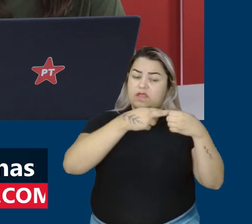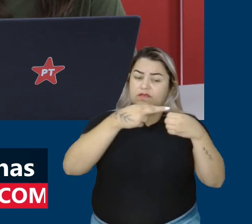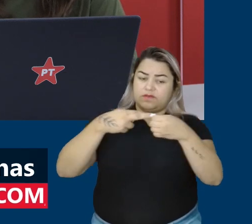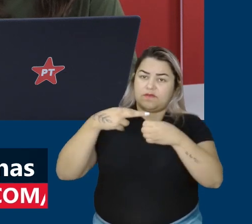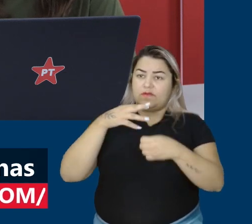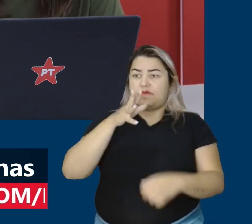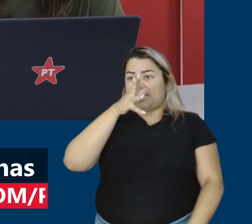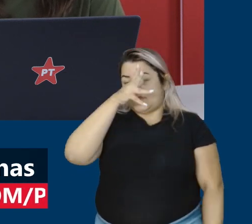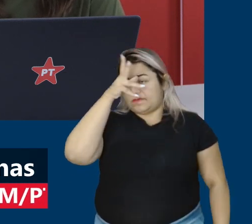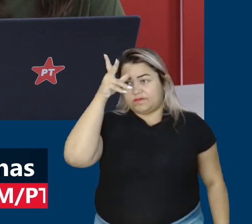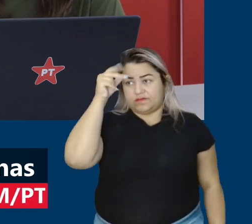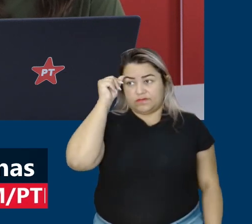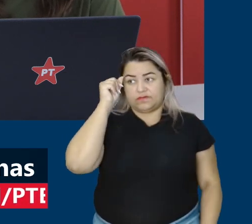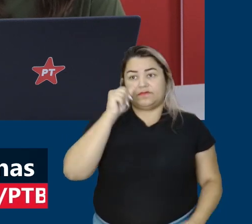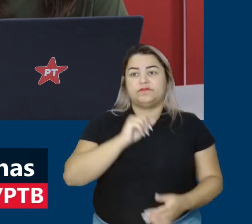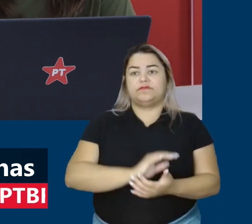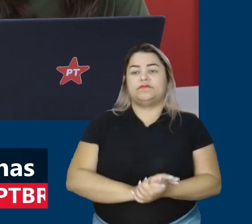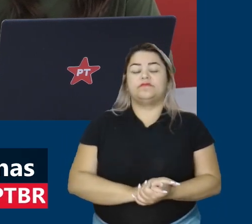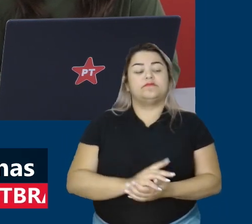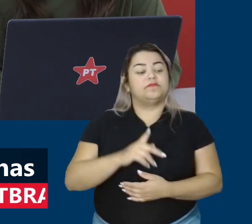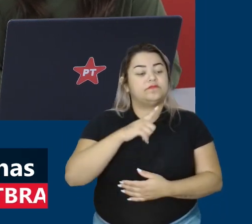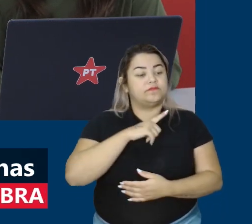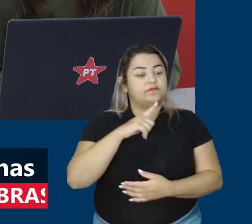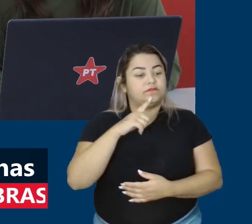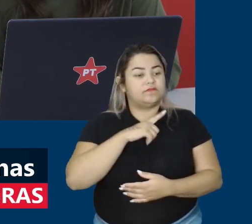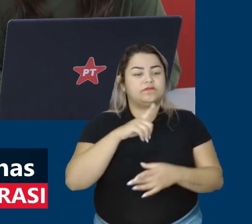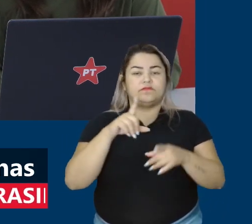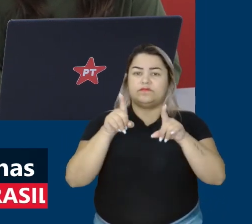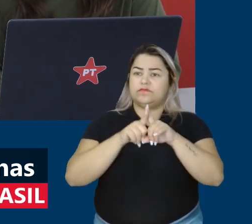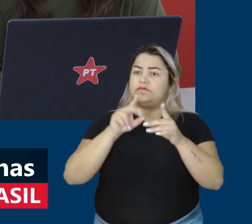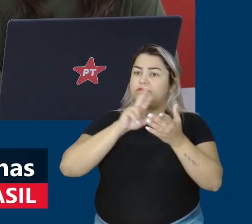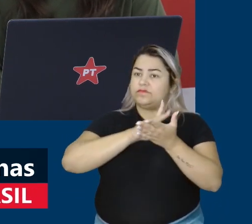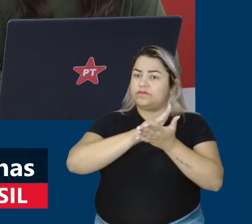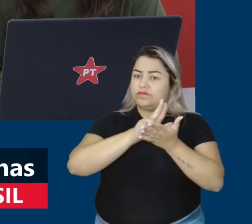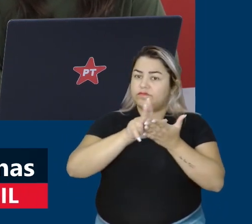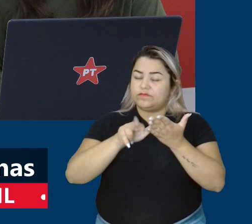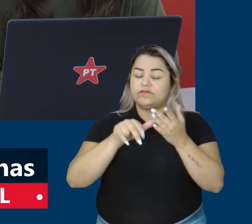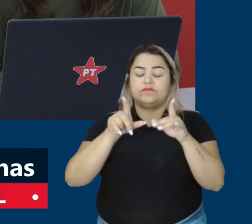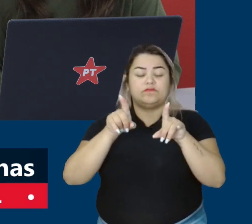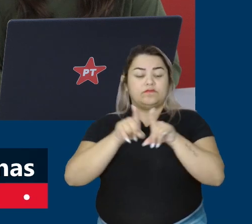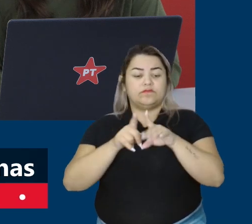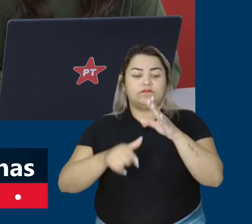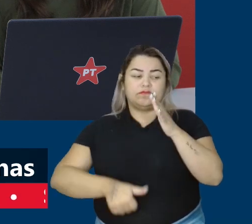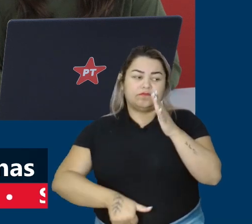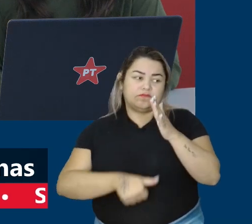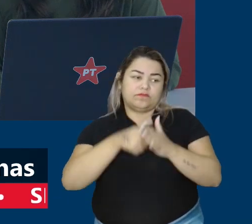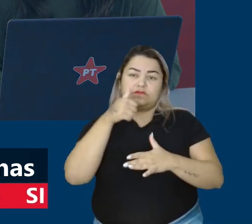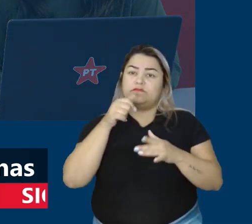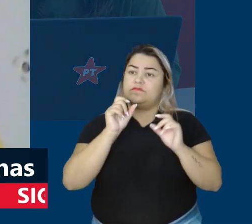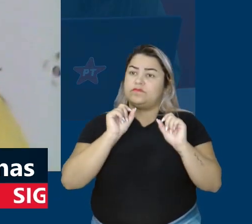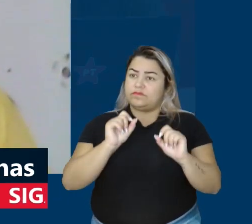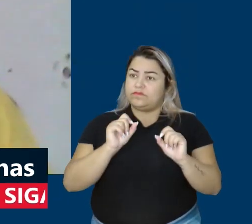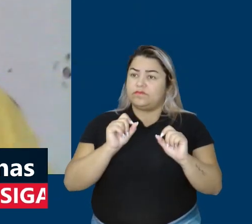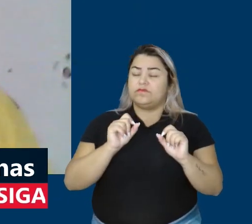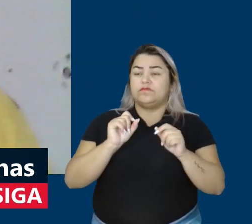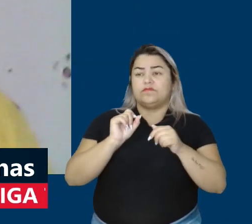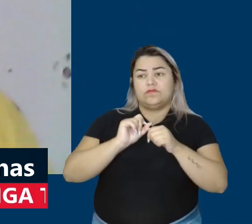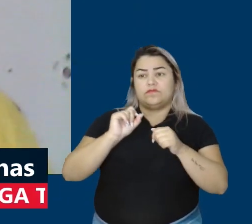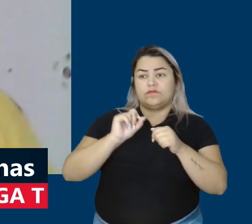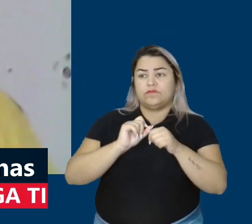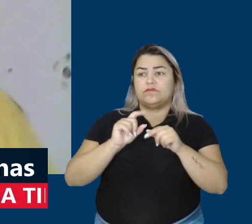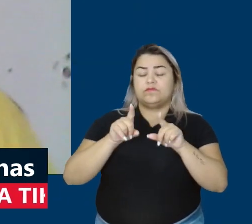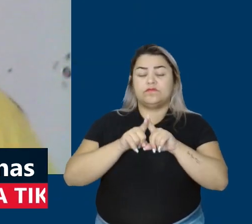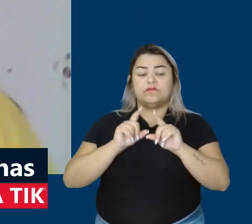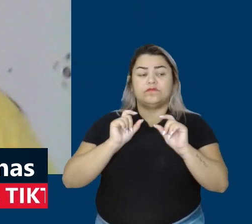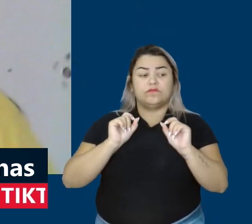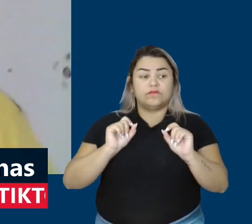amazônica? Ela tem que ser de diversas formas, né? A primeira é você fazer essa